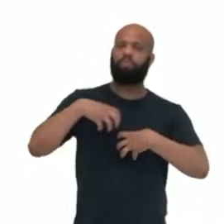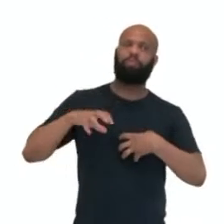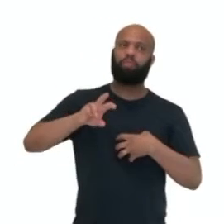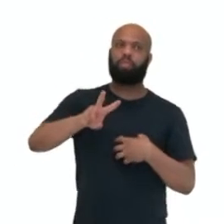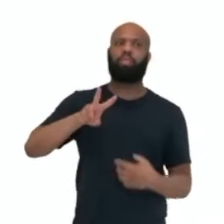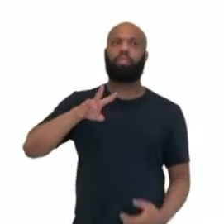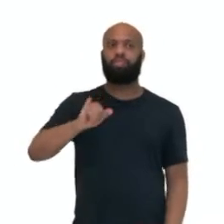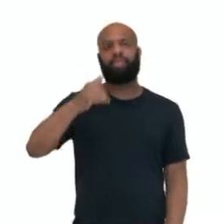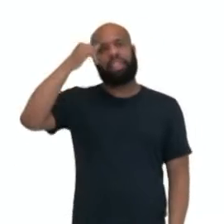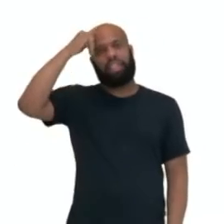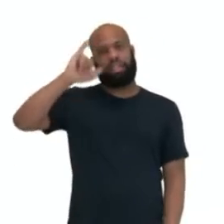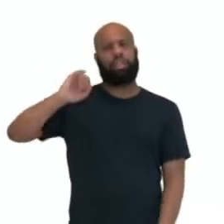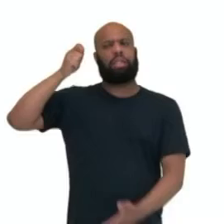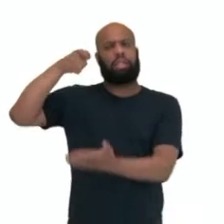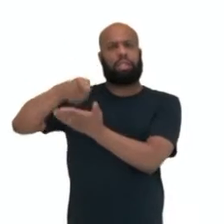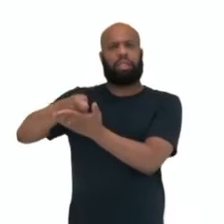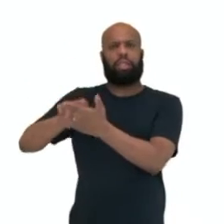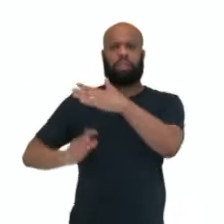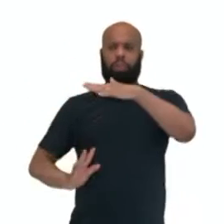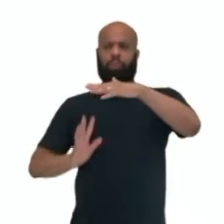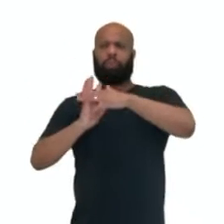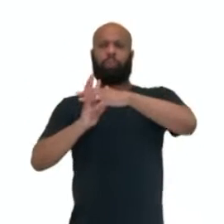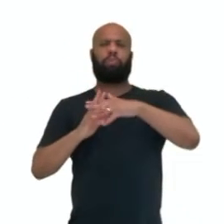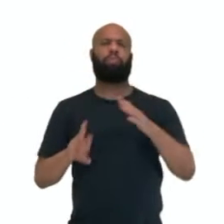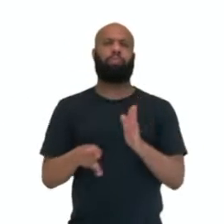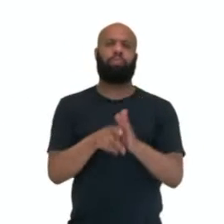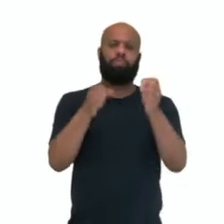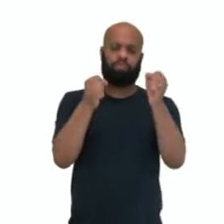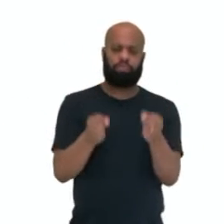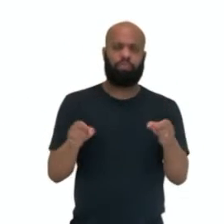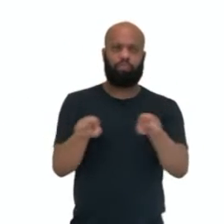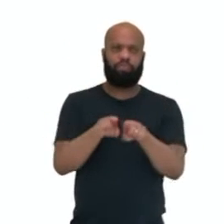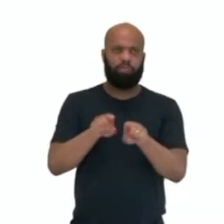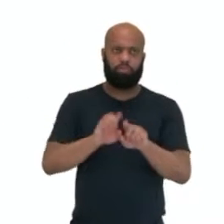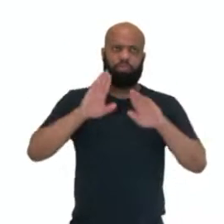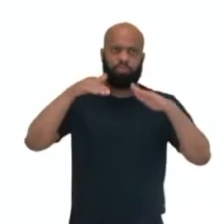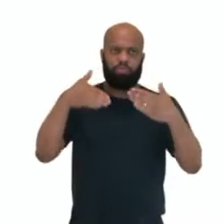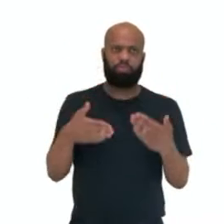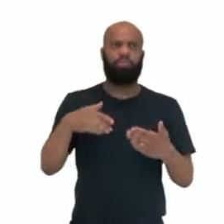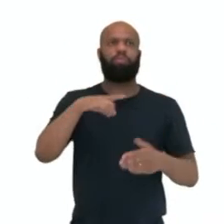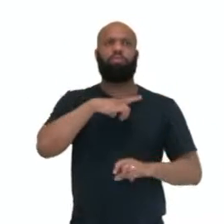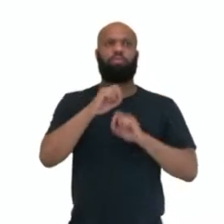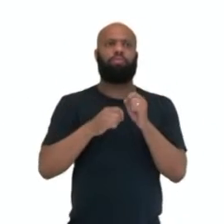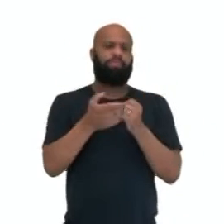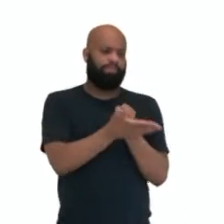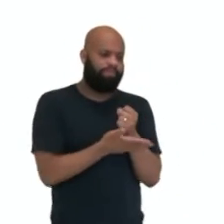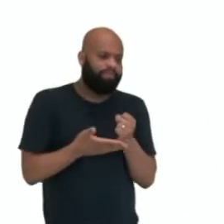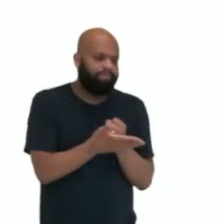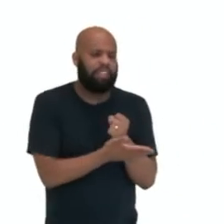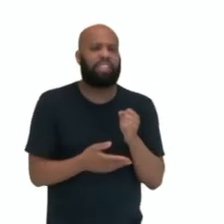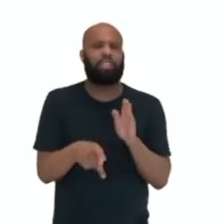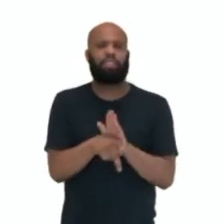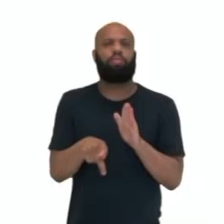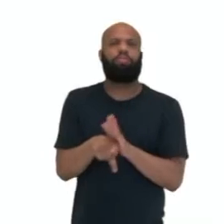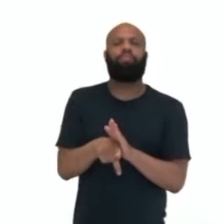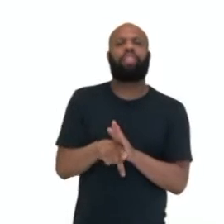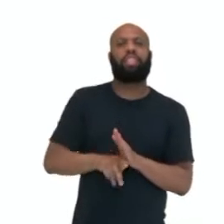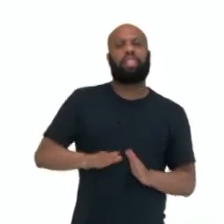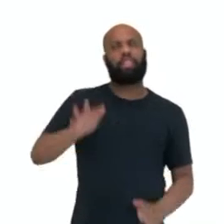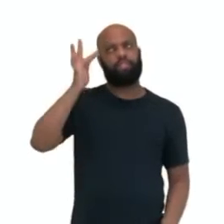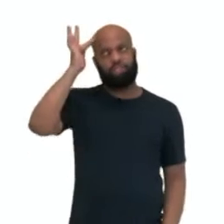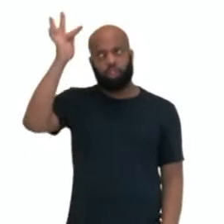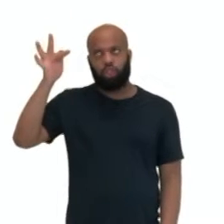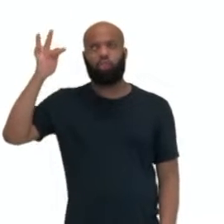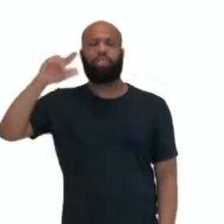a tirania e o abuso do poder. Então, existe uma fundamentação filosófica para essa divisão que